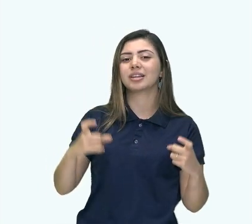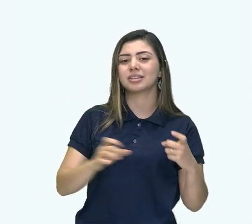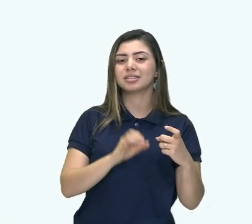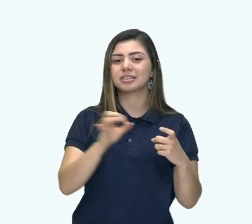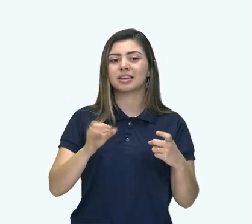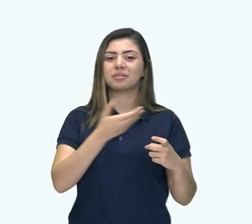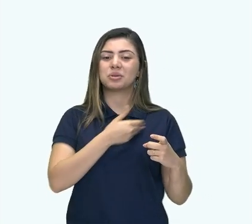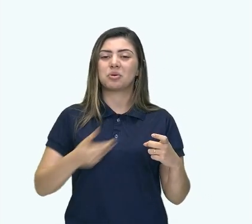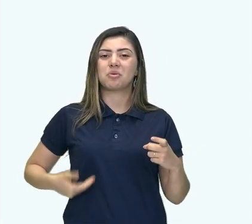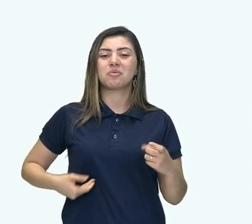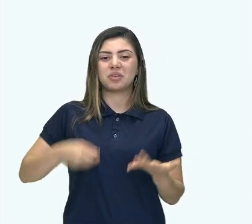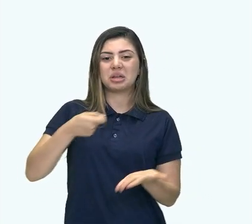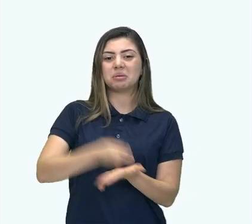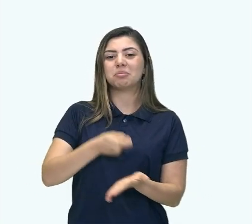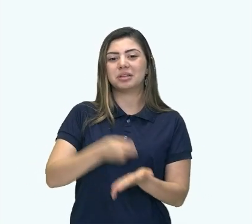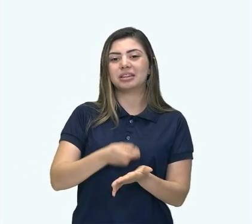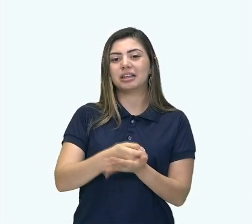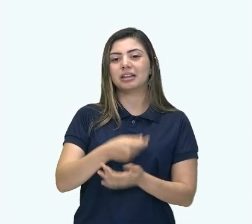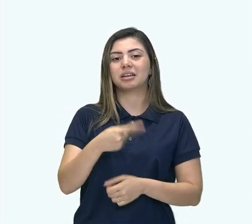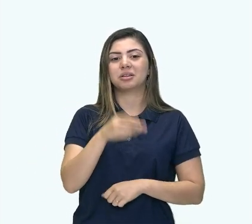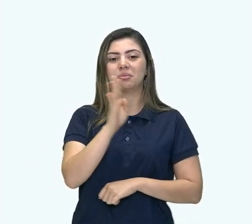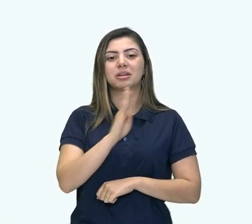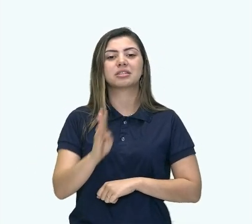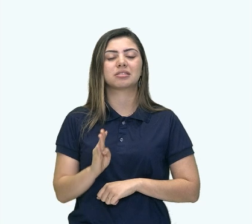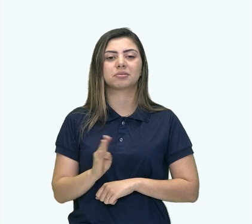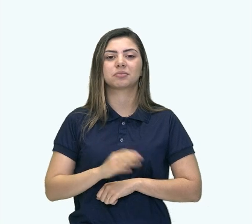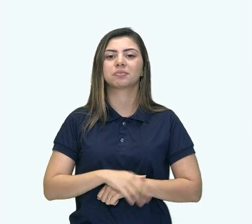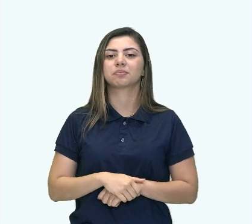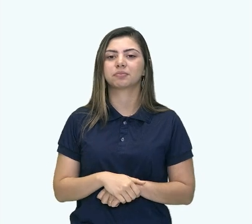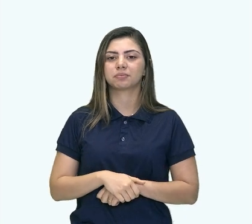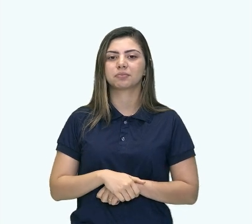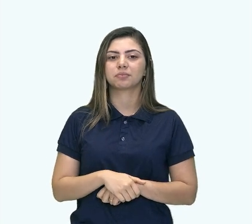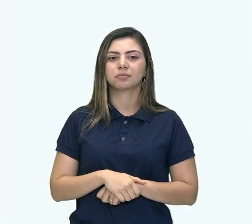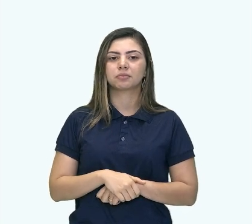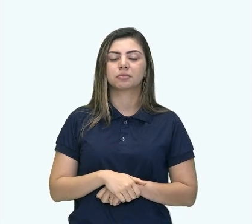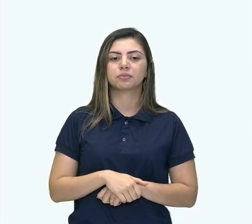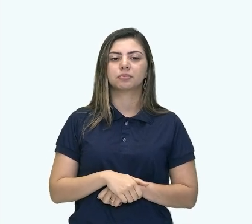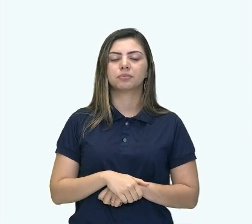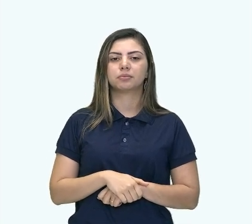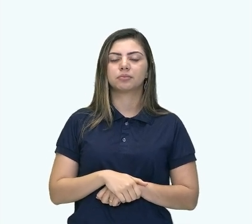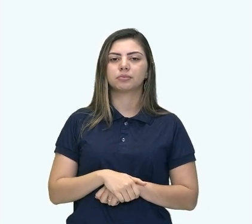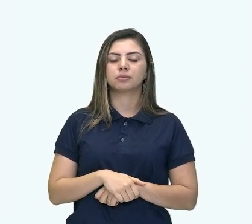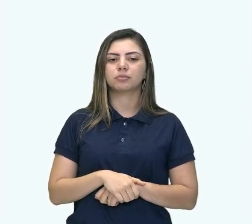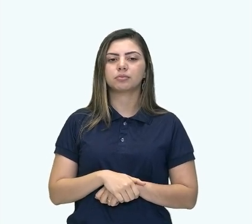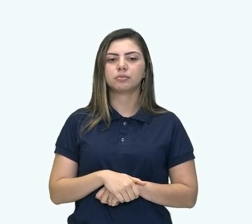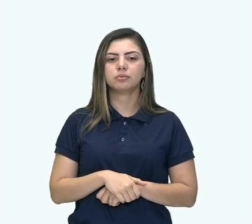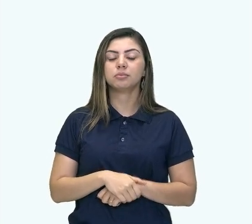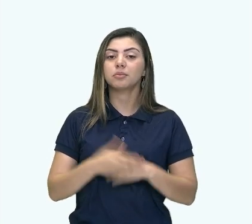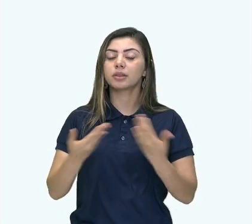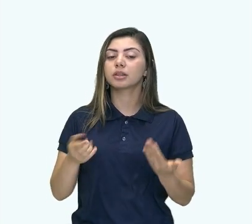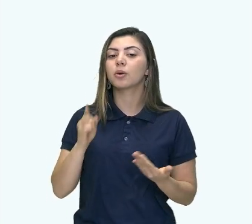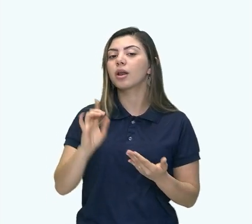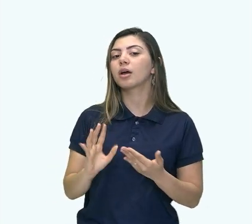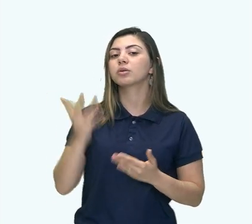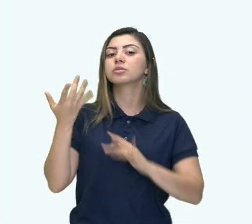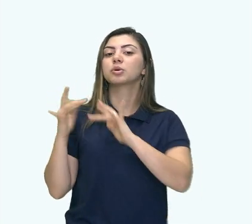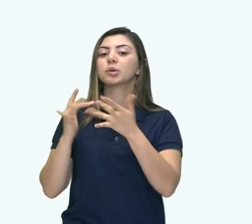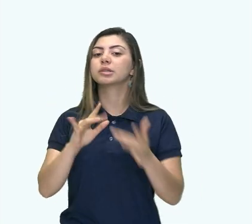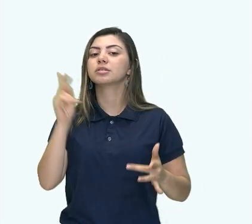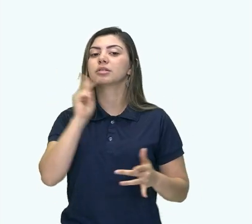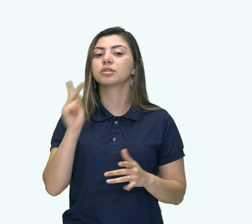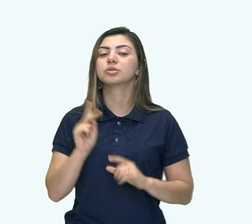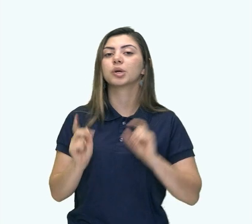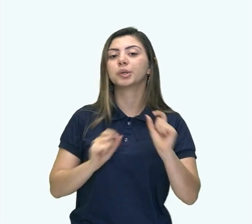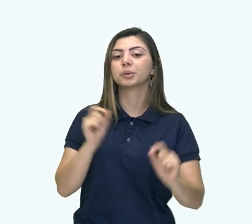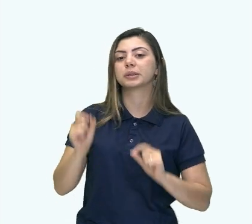representações geralmente são muito frias, muito fortes. Então, no contexto histórico da produção do Rubem